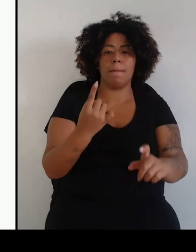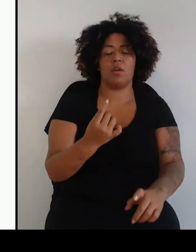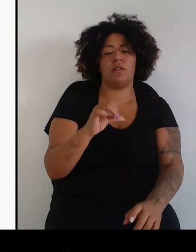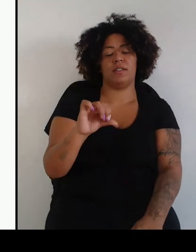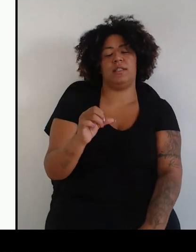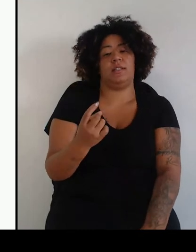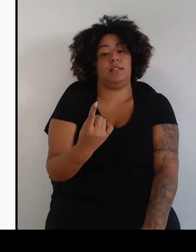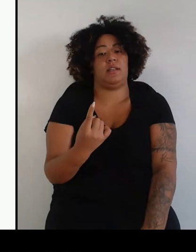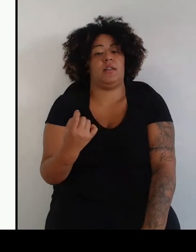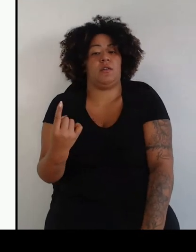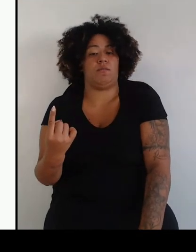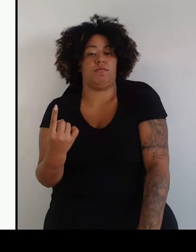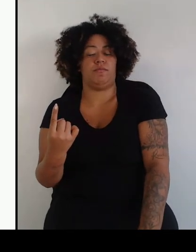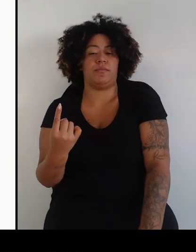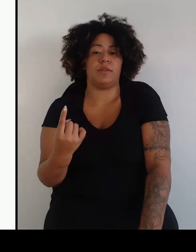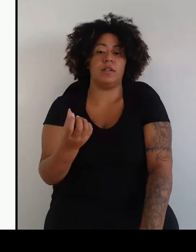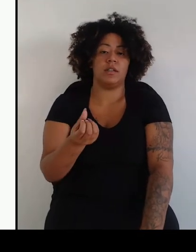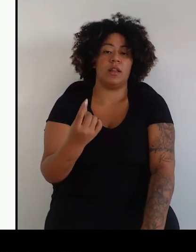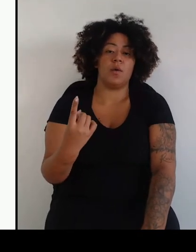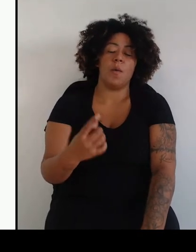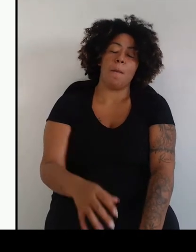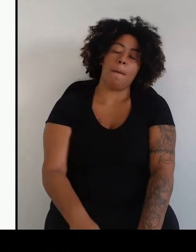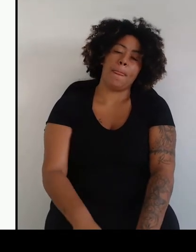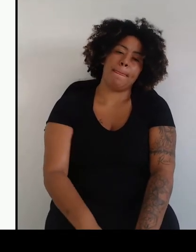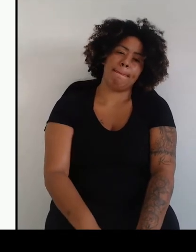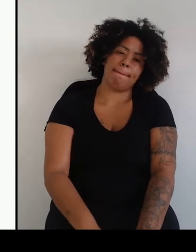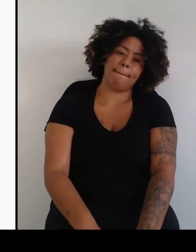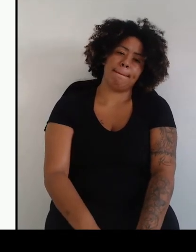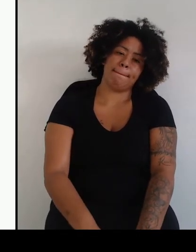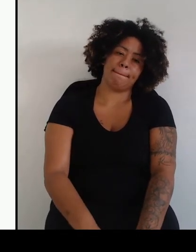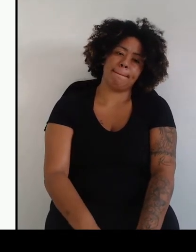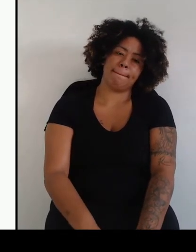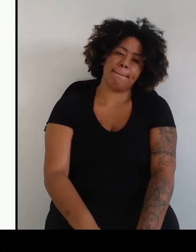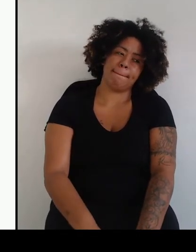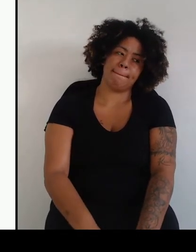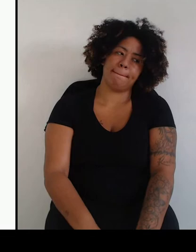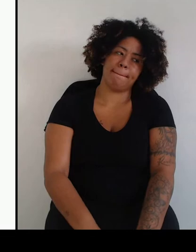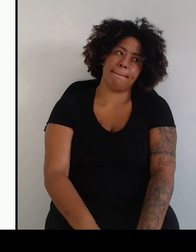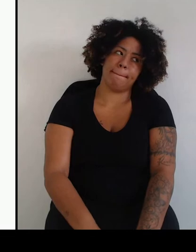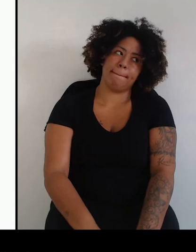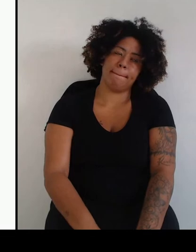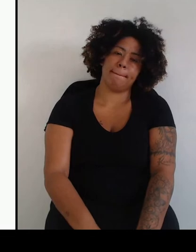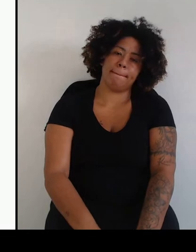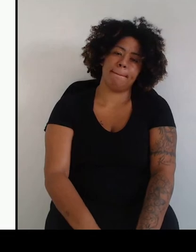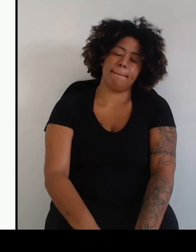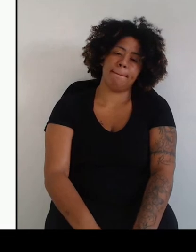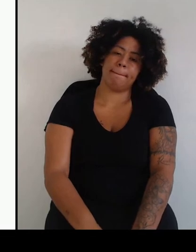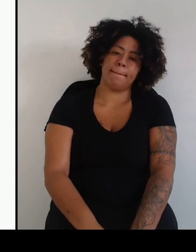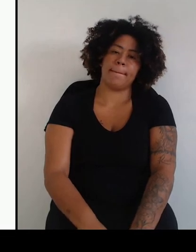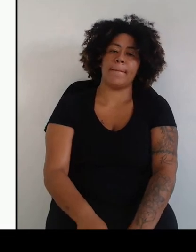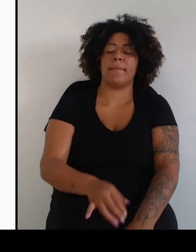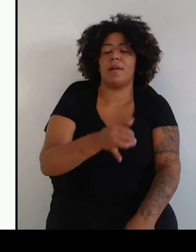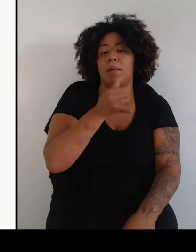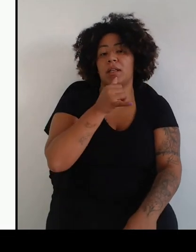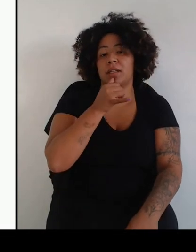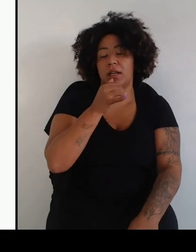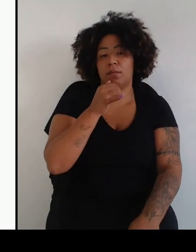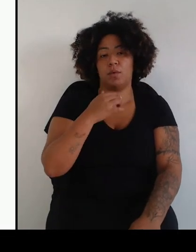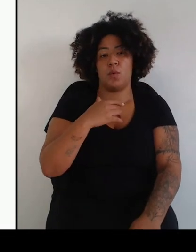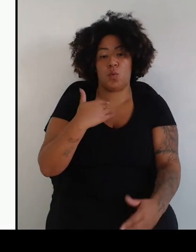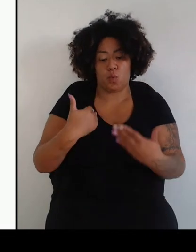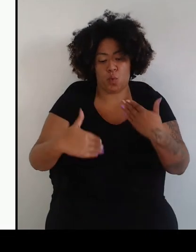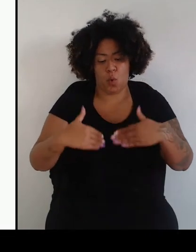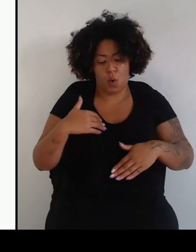entre as pinturas de figuras encostadas ou deitadas que Bacon pintor